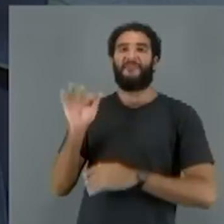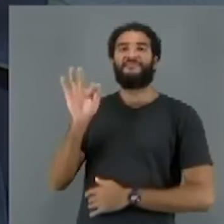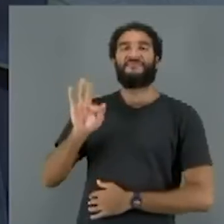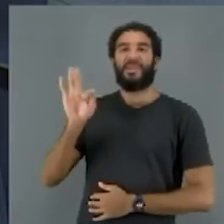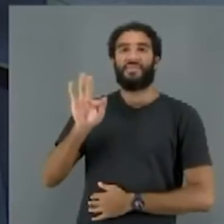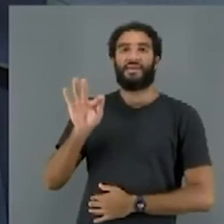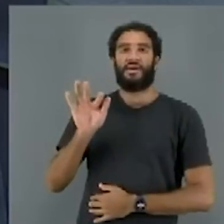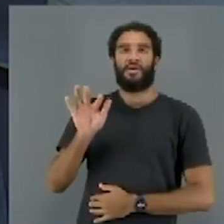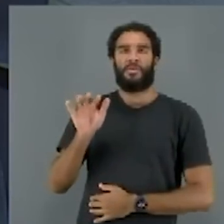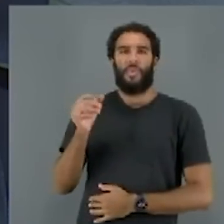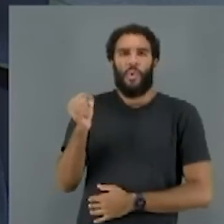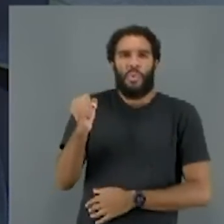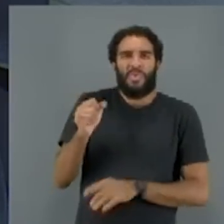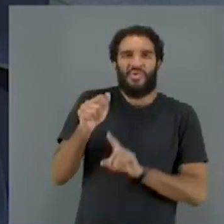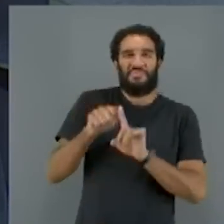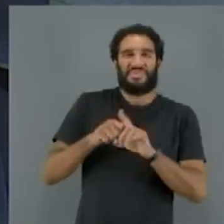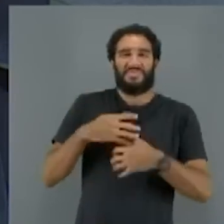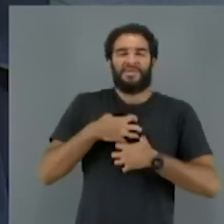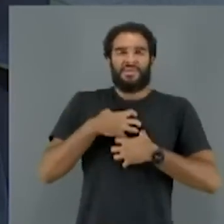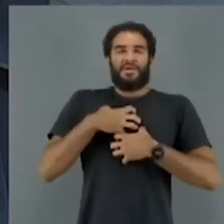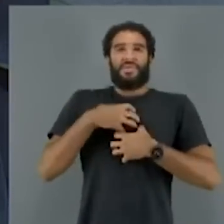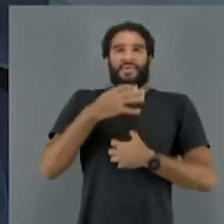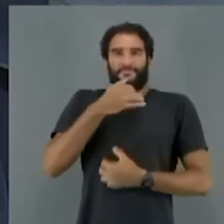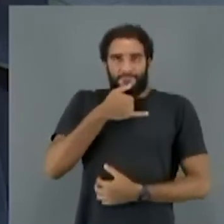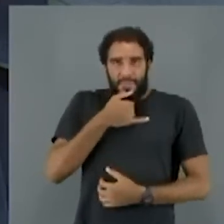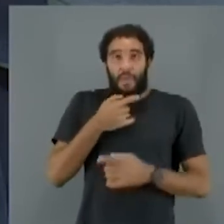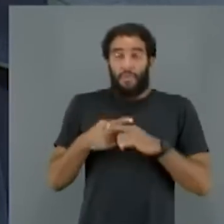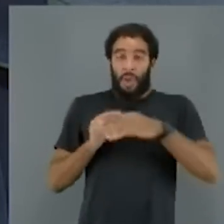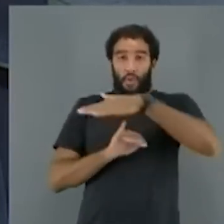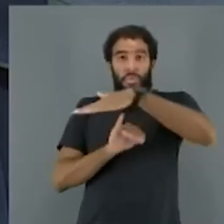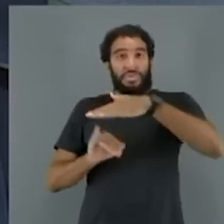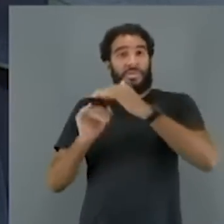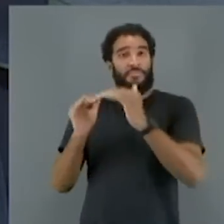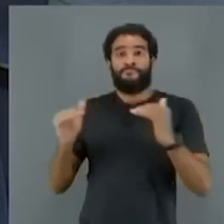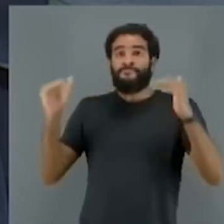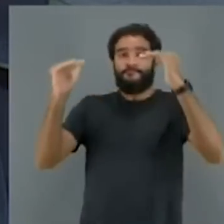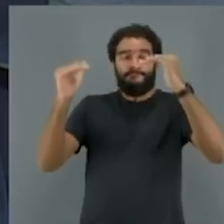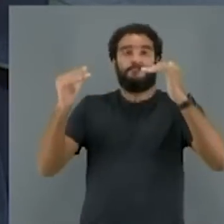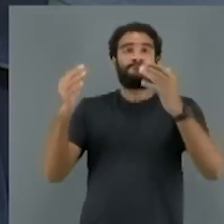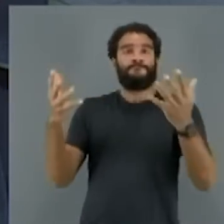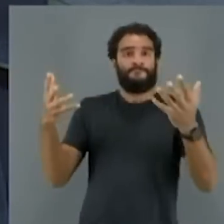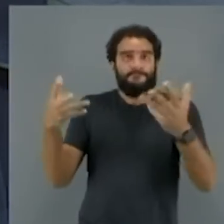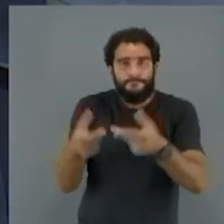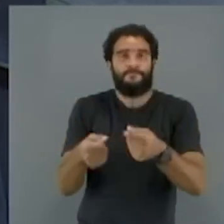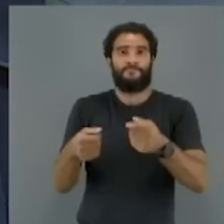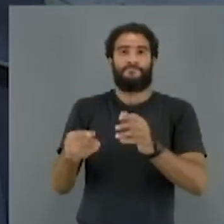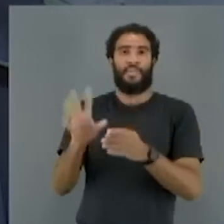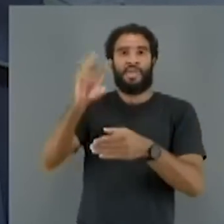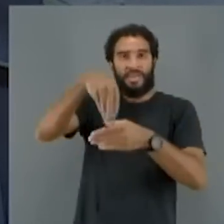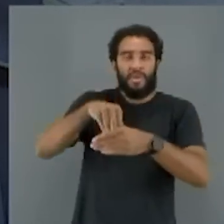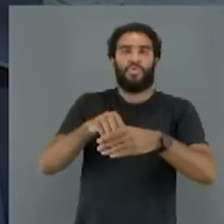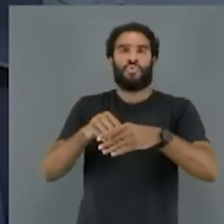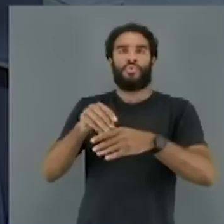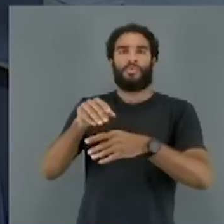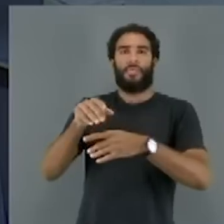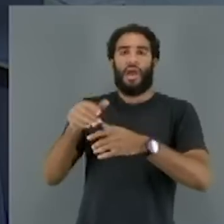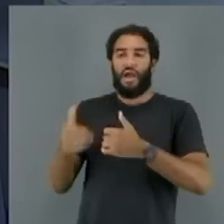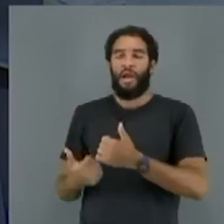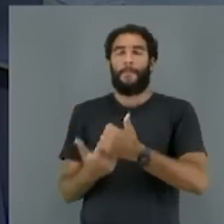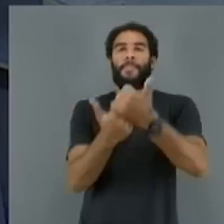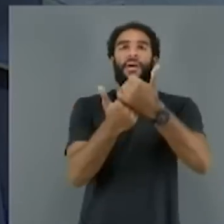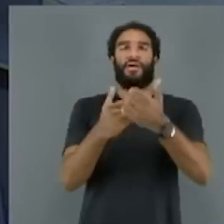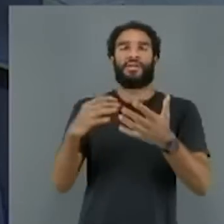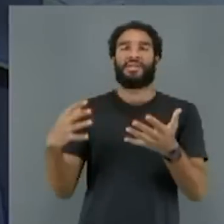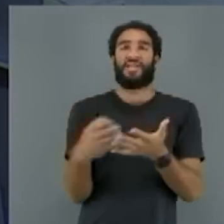estado muito tristes. Uma instituição soberana, uma instituição de Estado, uma instituição que nasceu para